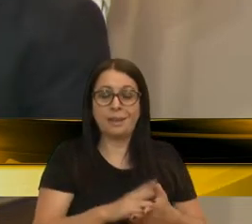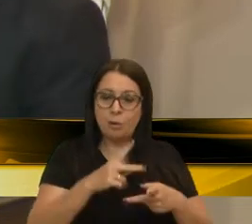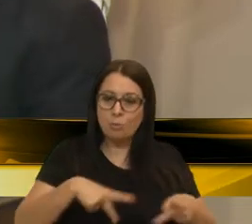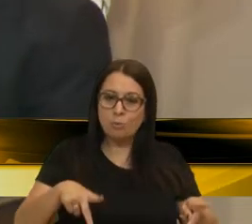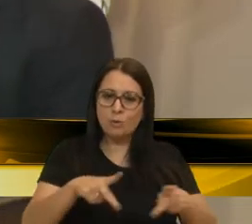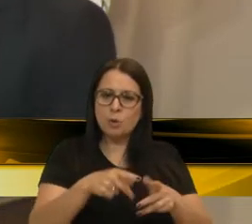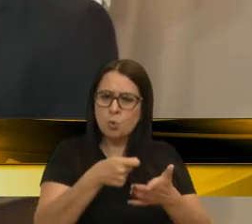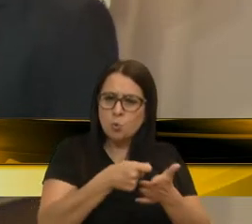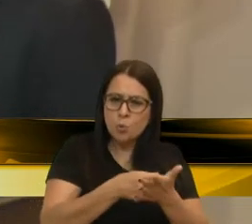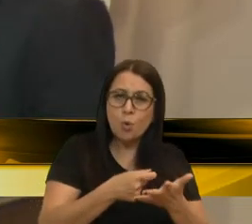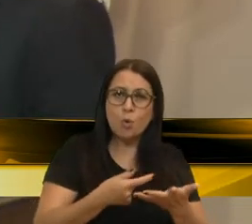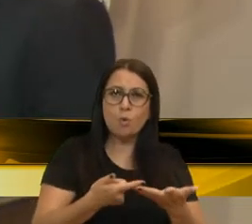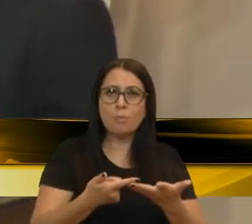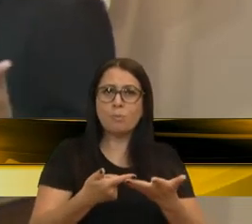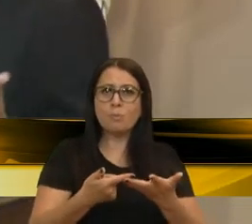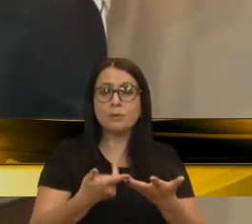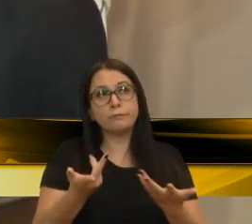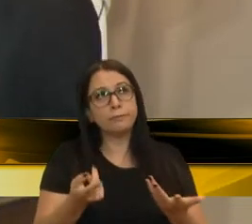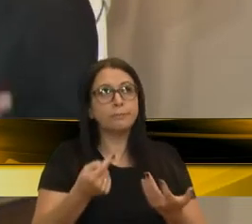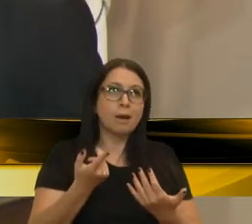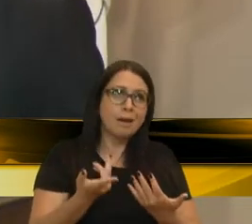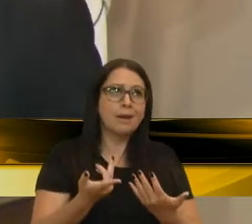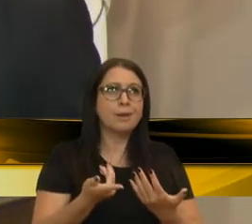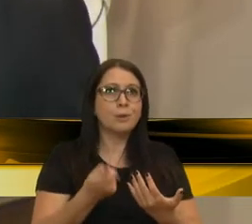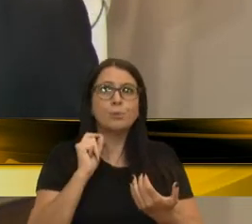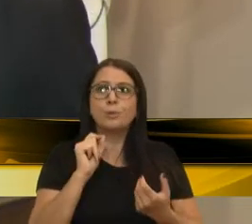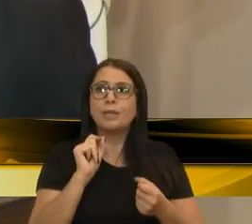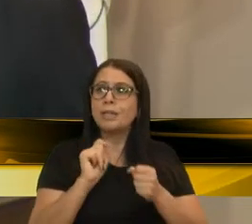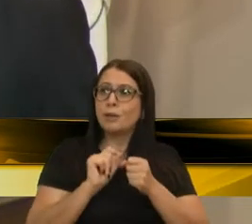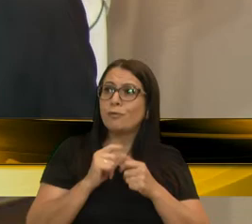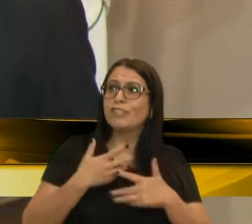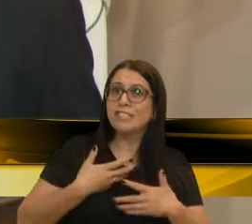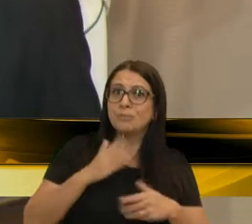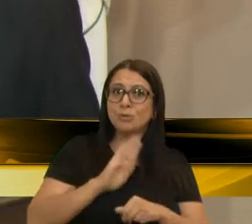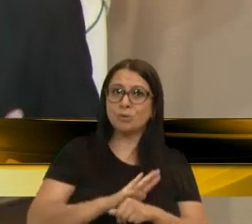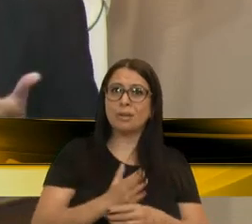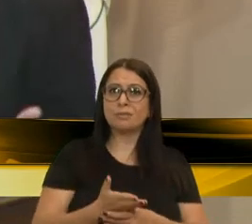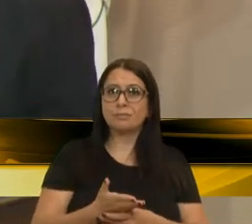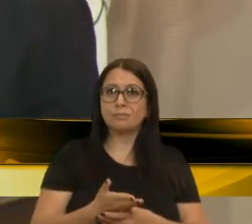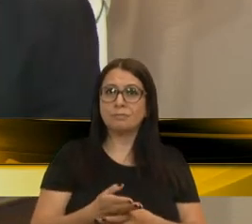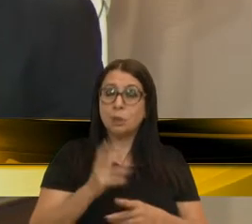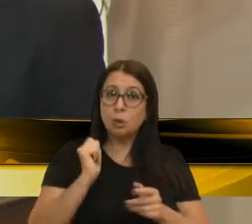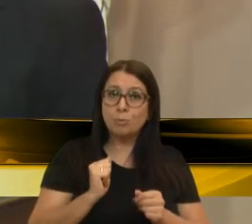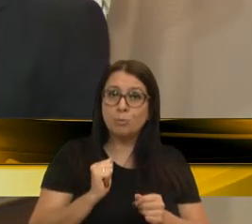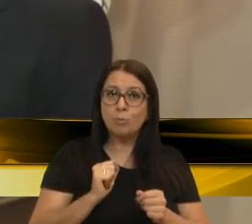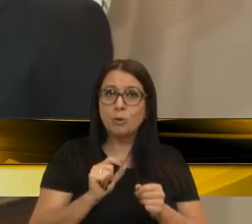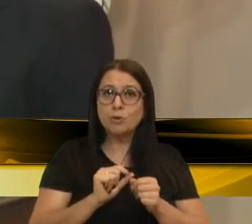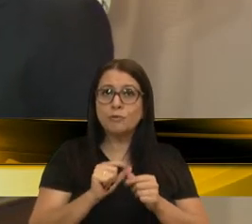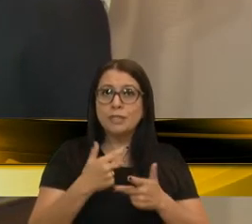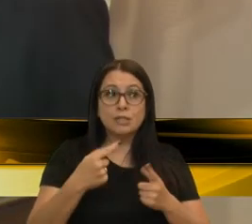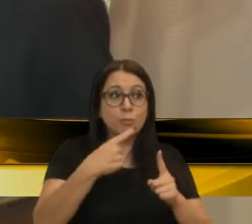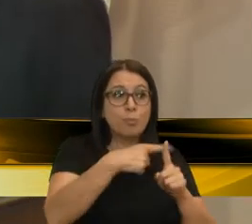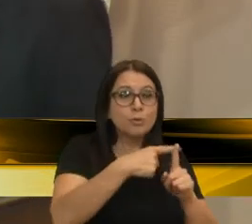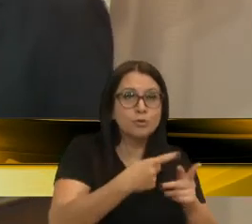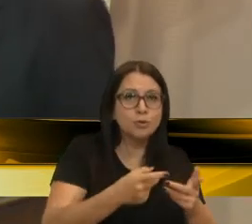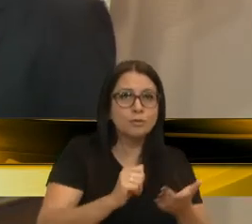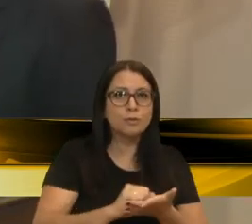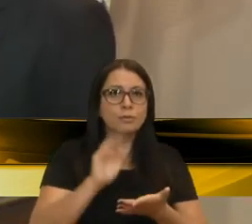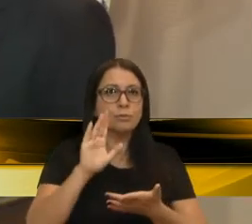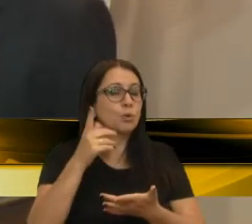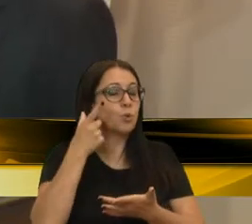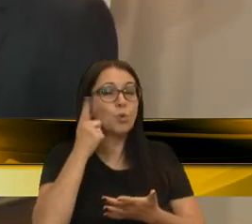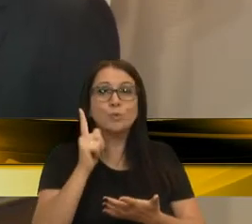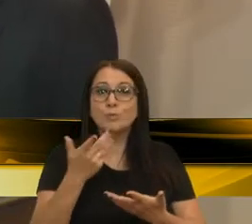população cobra da gente, e a gente fica, poxa, o que de produtivo eu fiz? O que eu posso de positivo? A gente não